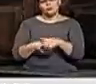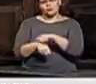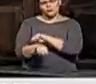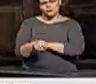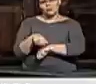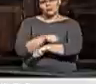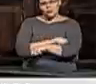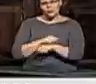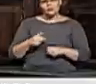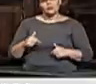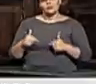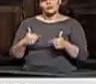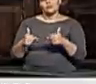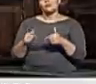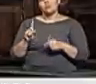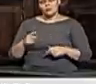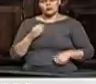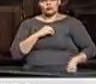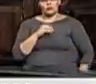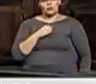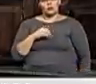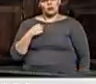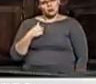dando o salário que merece.